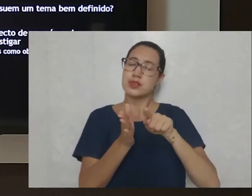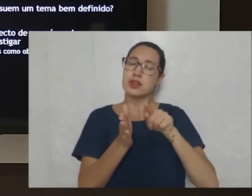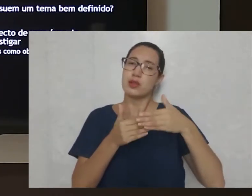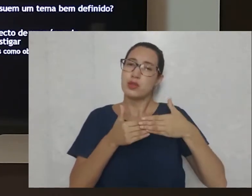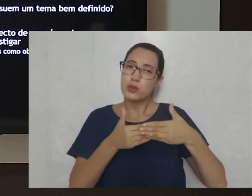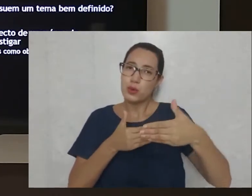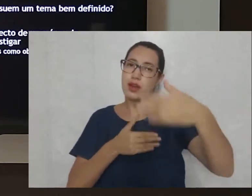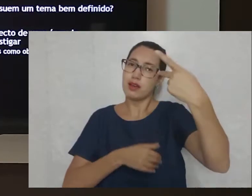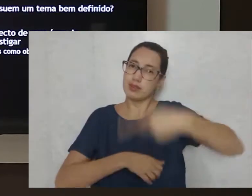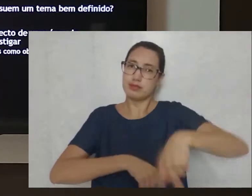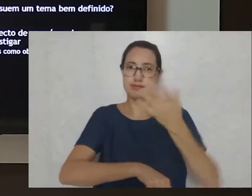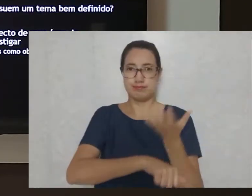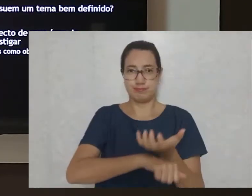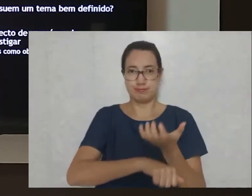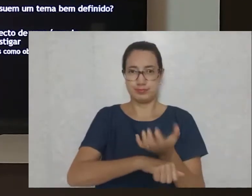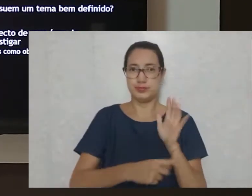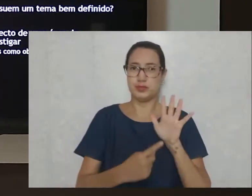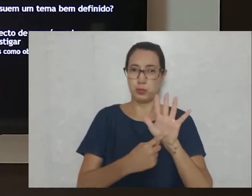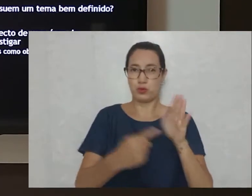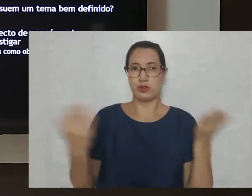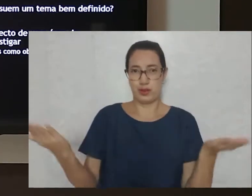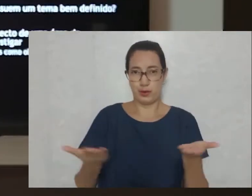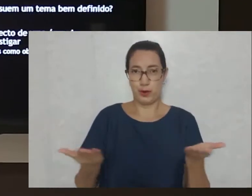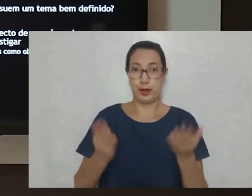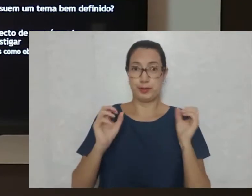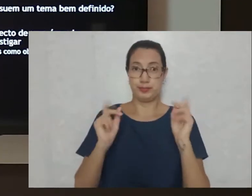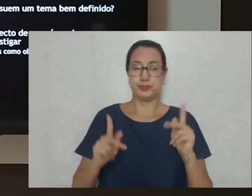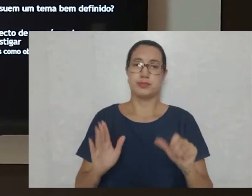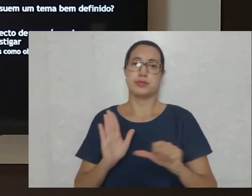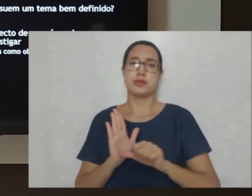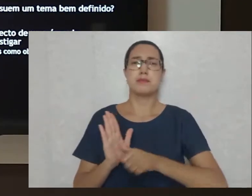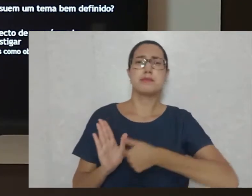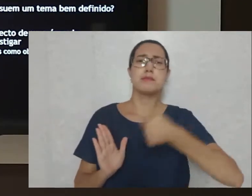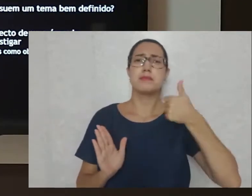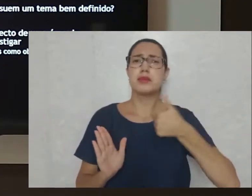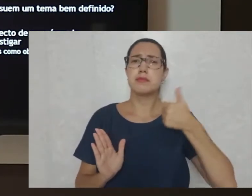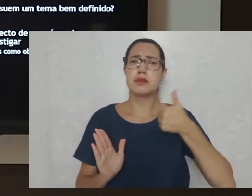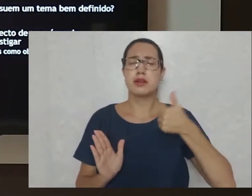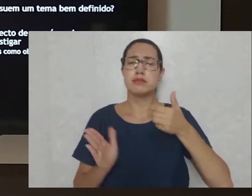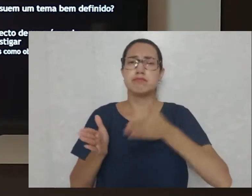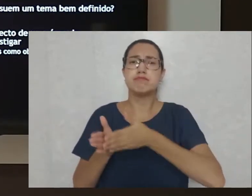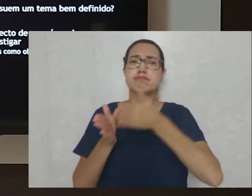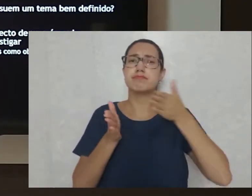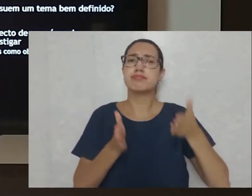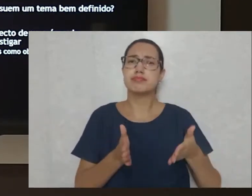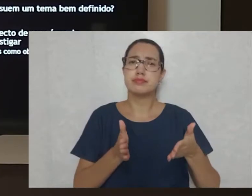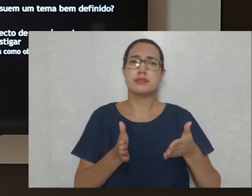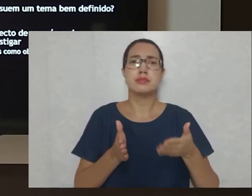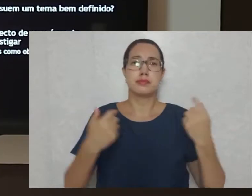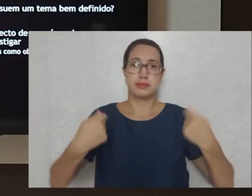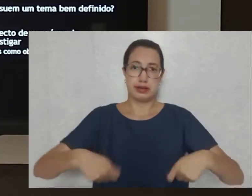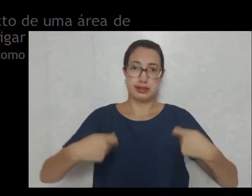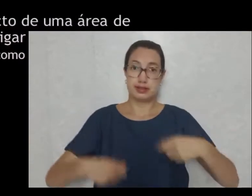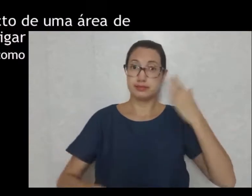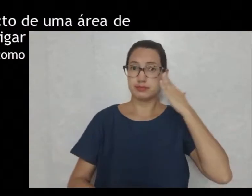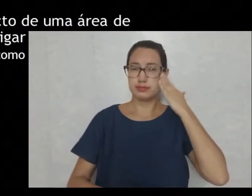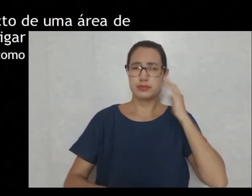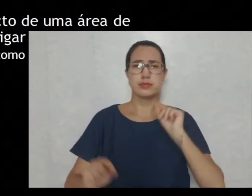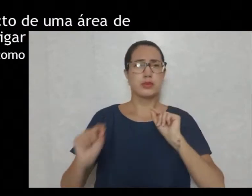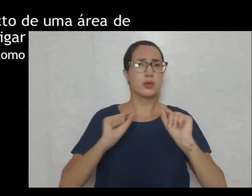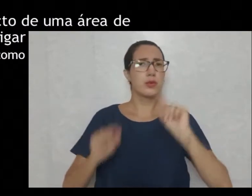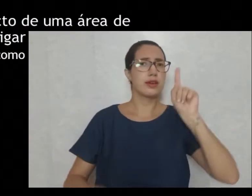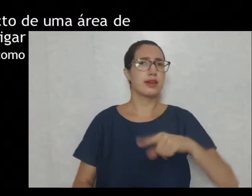Então é isso que a gente vai explorar agora, tá? Bom, mas o primeiro passo para não haver confusão é a gente entender o que é um tema. A gente pode dizer que